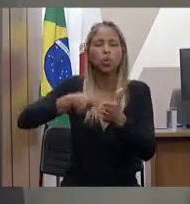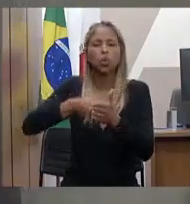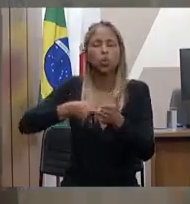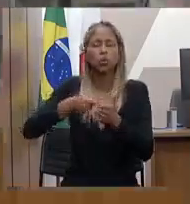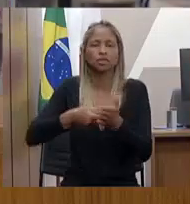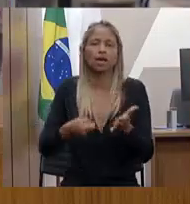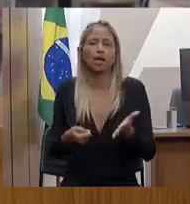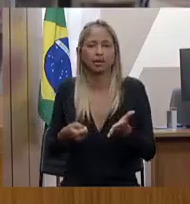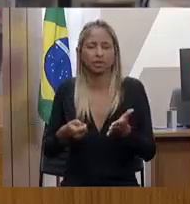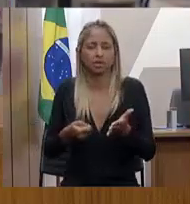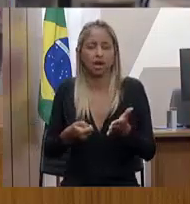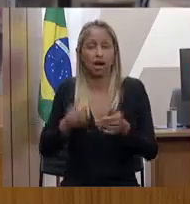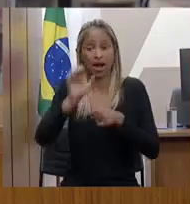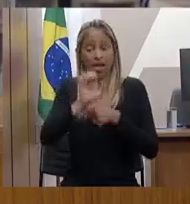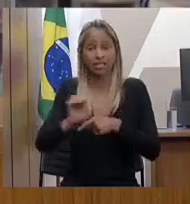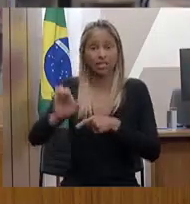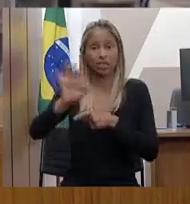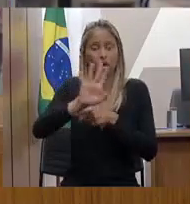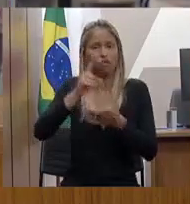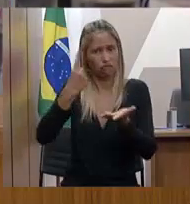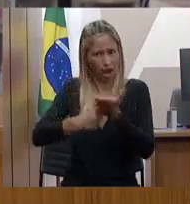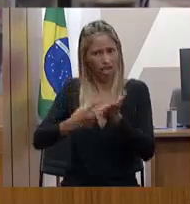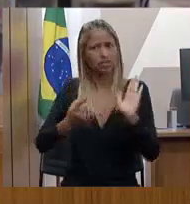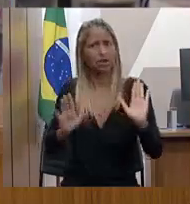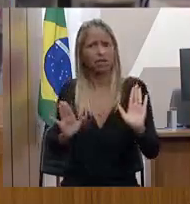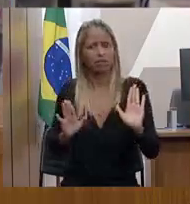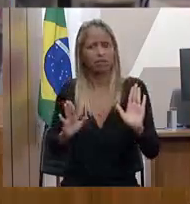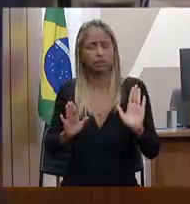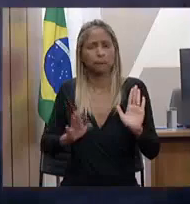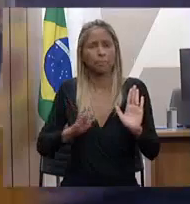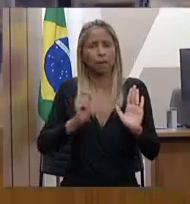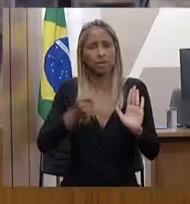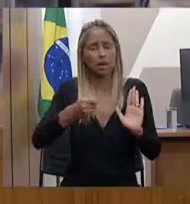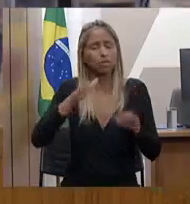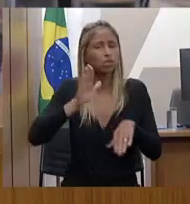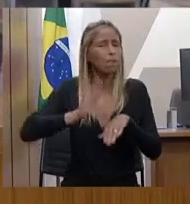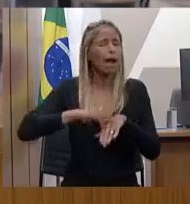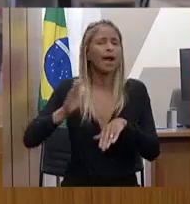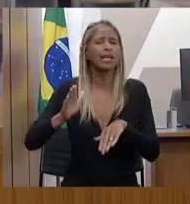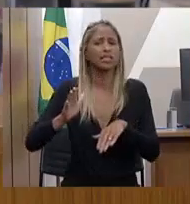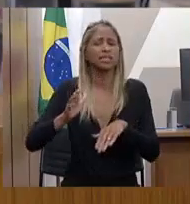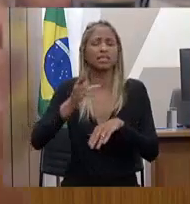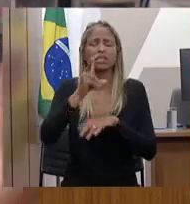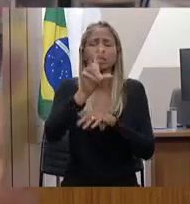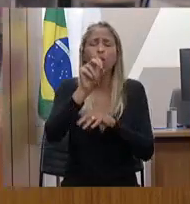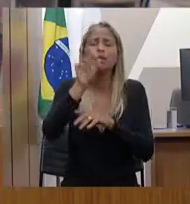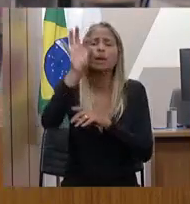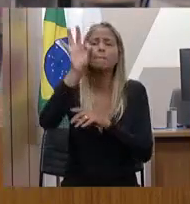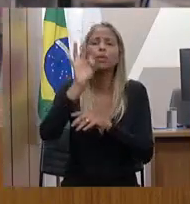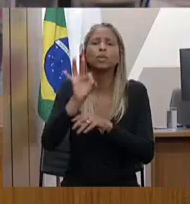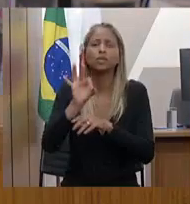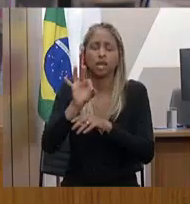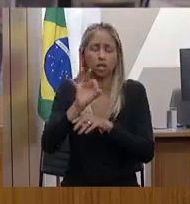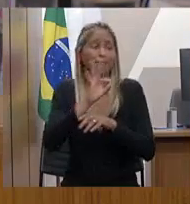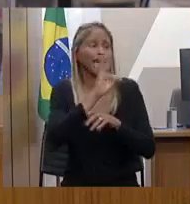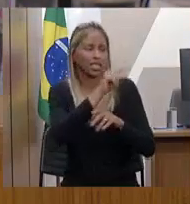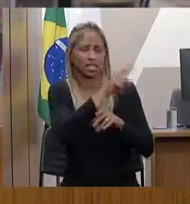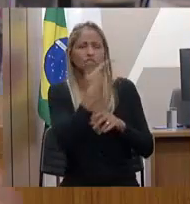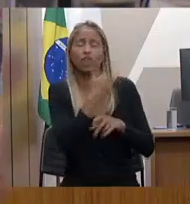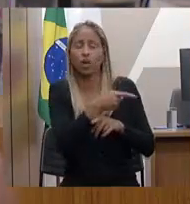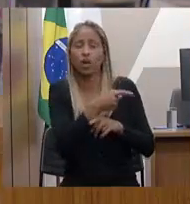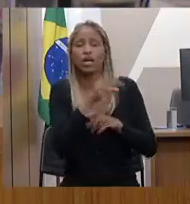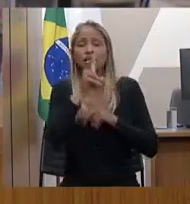o Celeste Estadual cumpre o seu papel nós precisamos de mais celestes mais de 50% professor Tarcísio colocou aqui